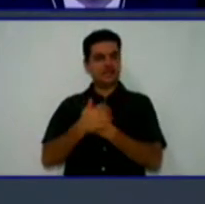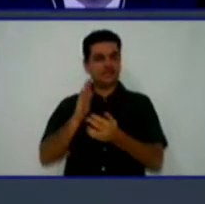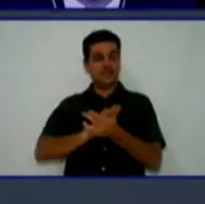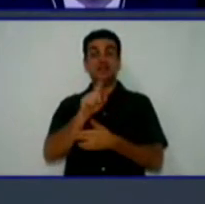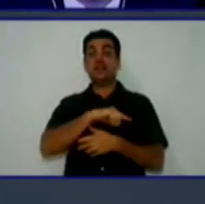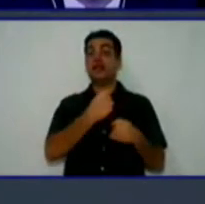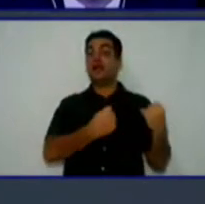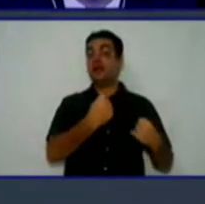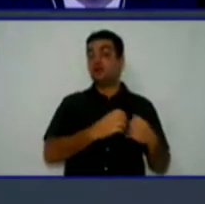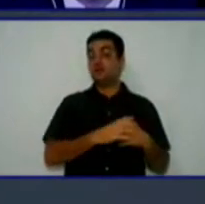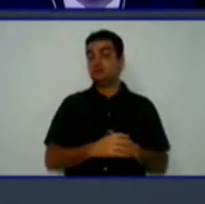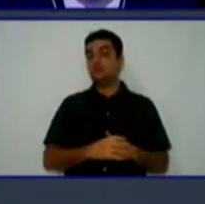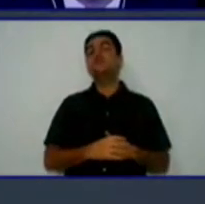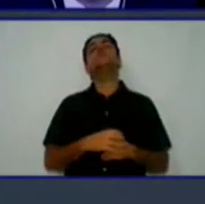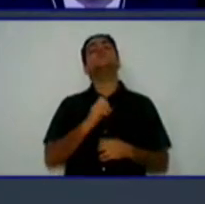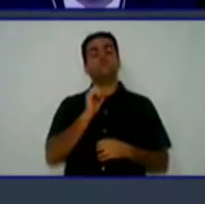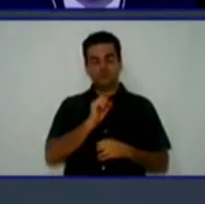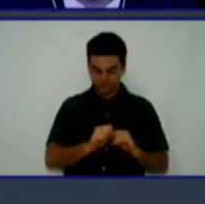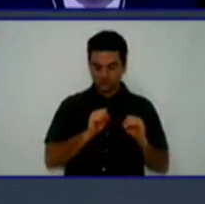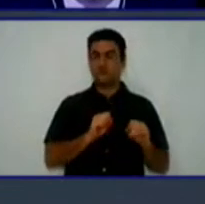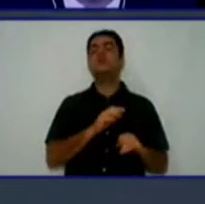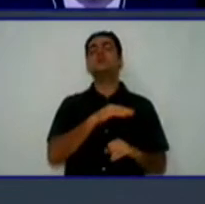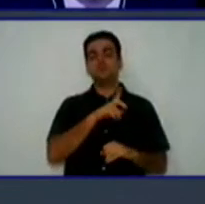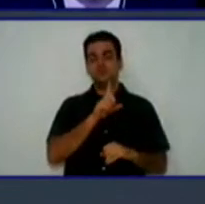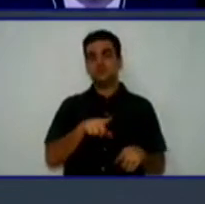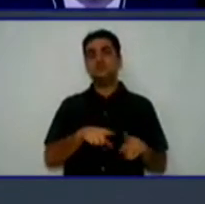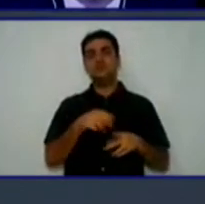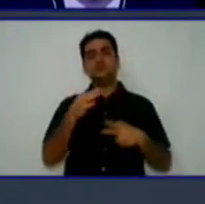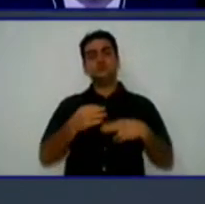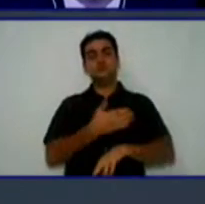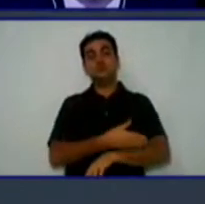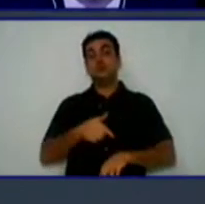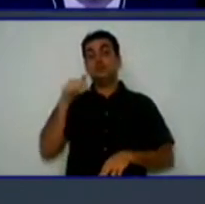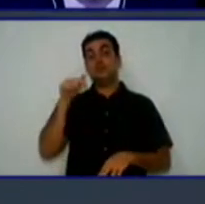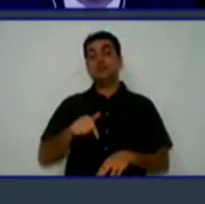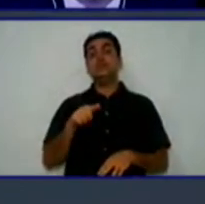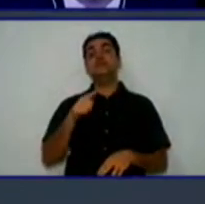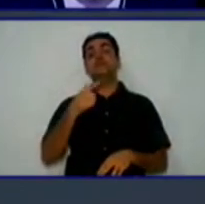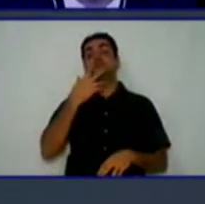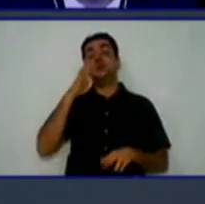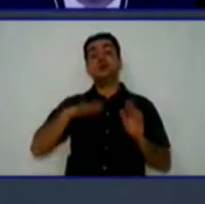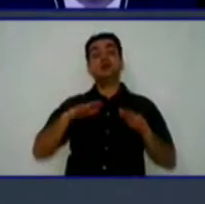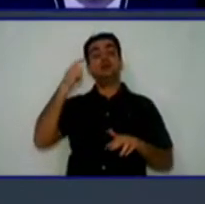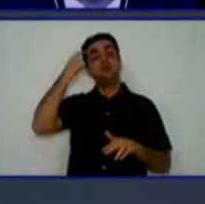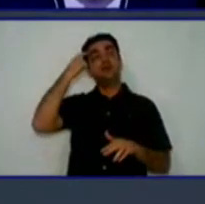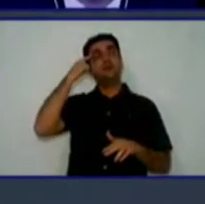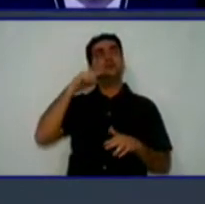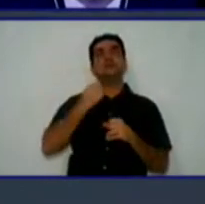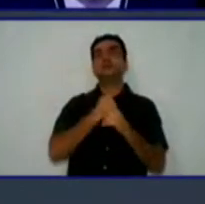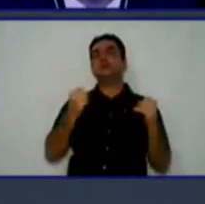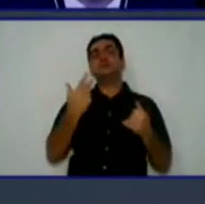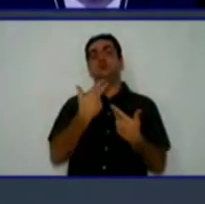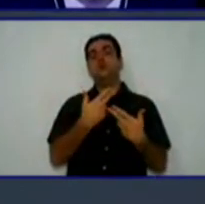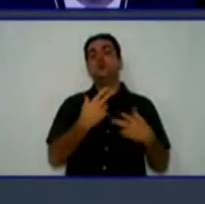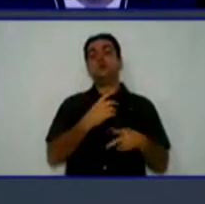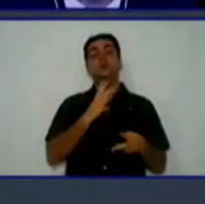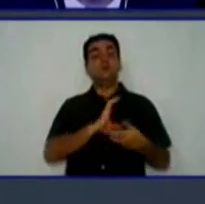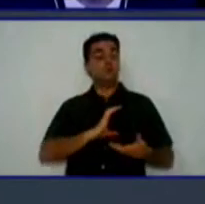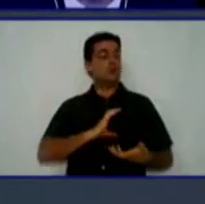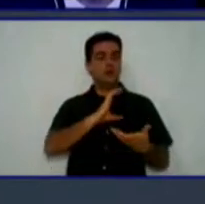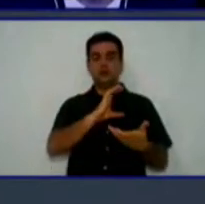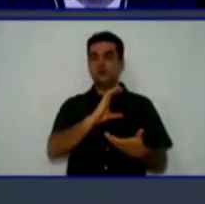de automóveis é autorizada pela jurisprudência desta Corte, que há muito assentou serem impossíveis tais gastos com recursos do fundo